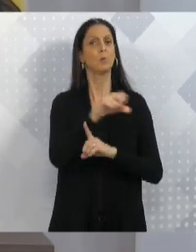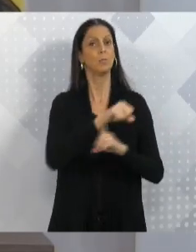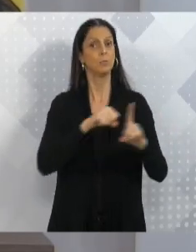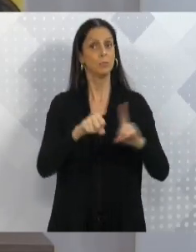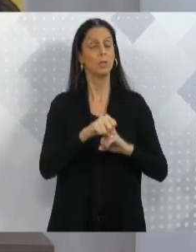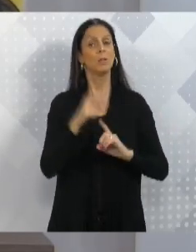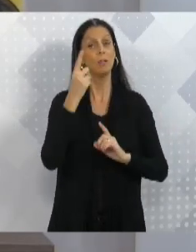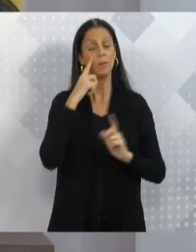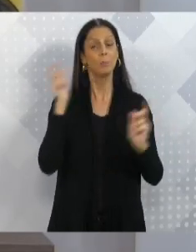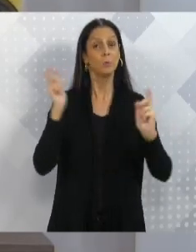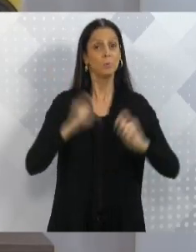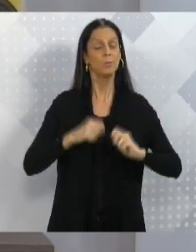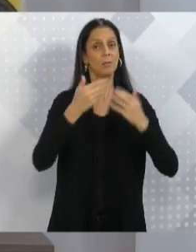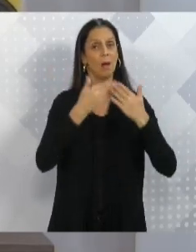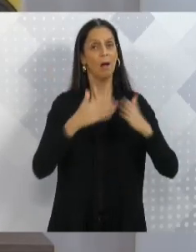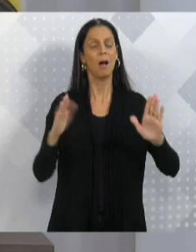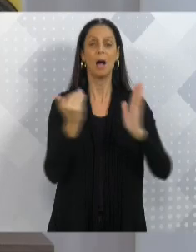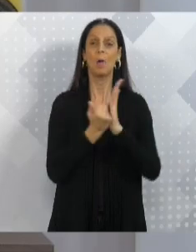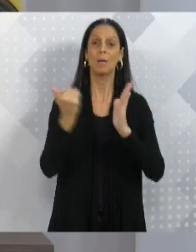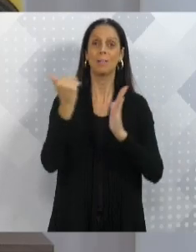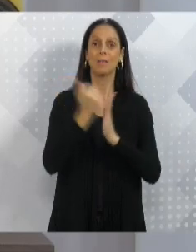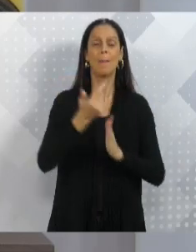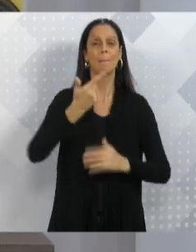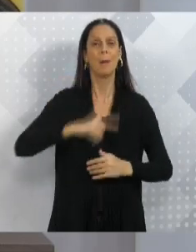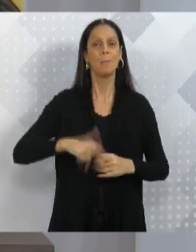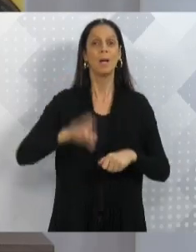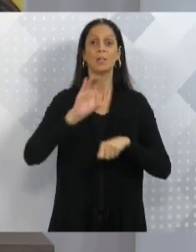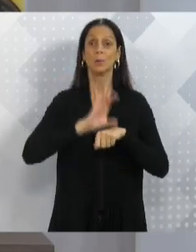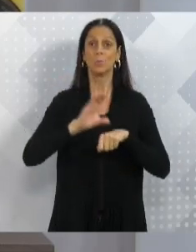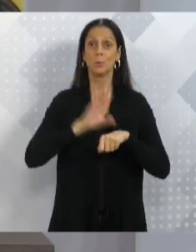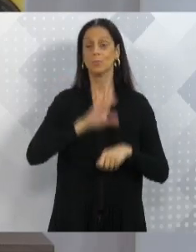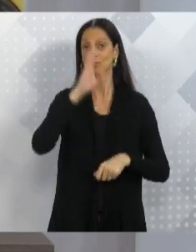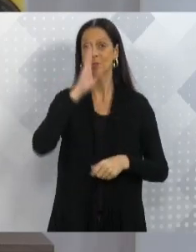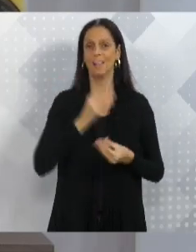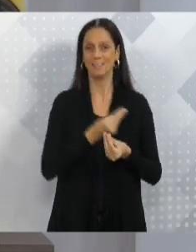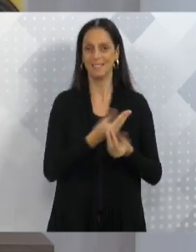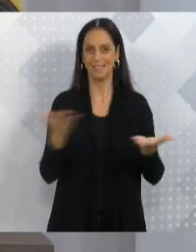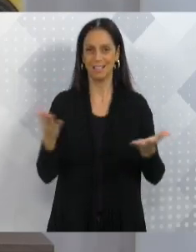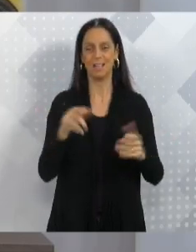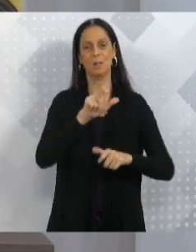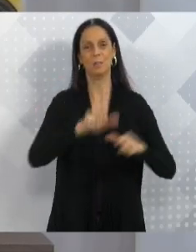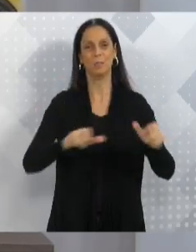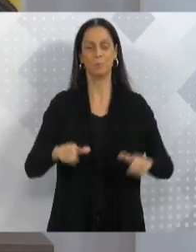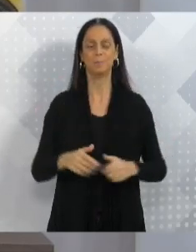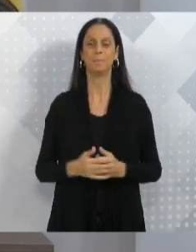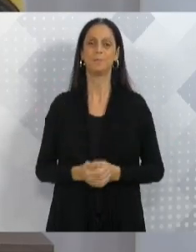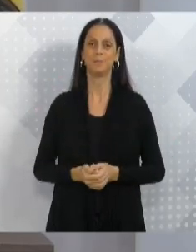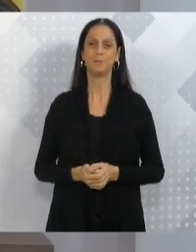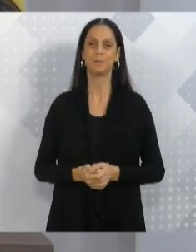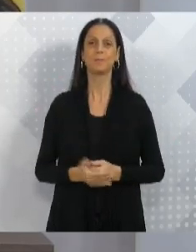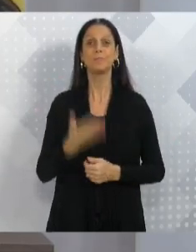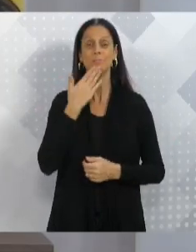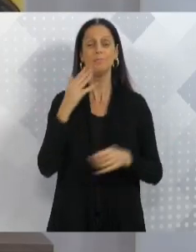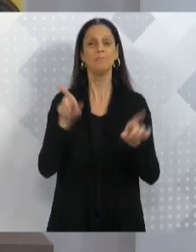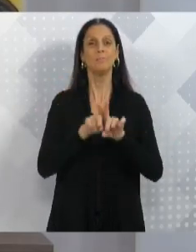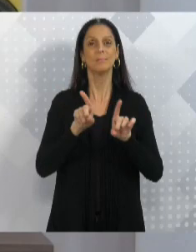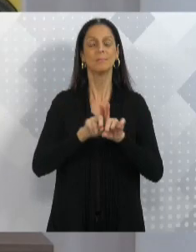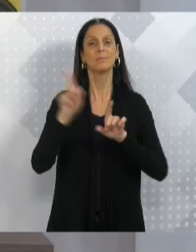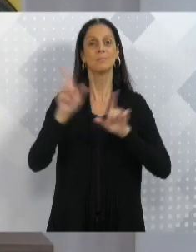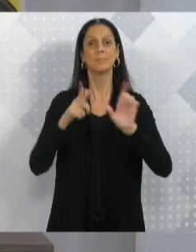possibilidade de expansão e de ofertar mais cursos gratuitos aqui na nossa cidade. Eu queria trazer agora, com a ajuda da TVL, um